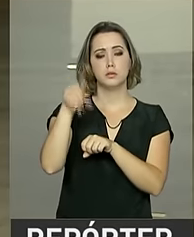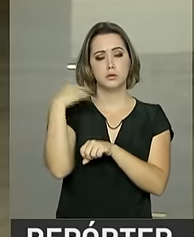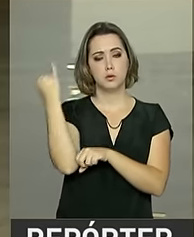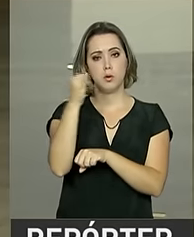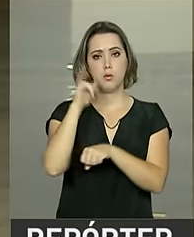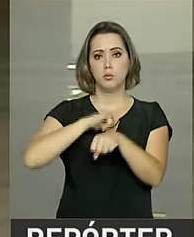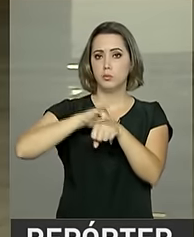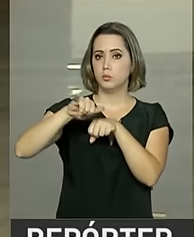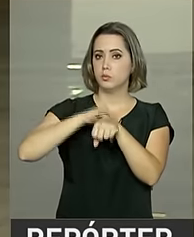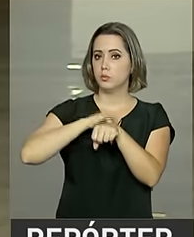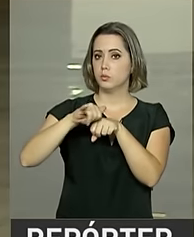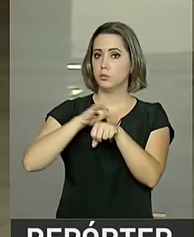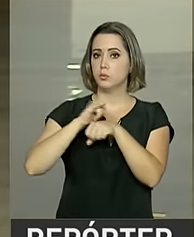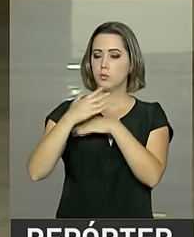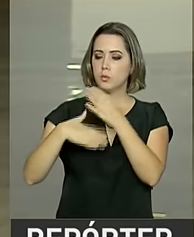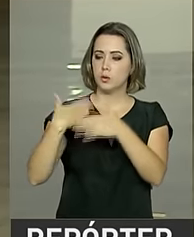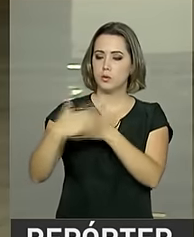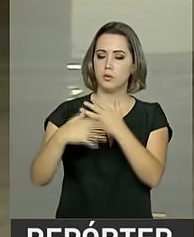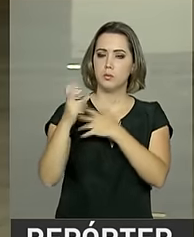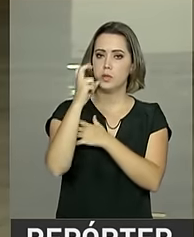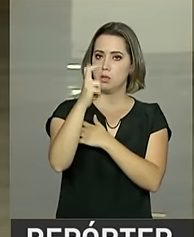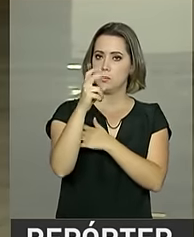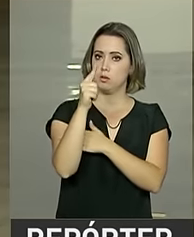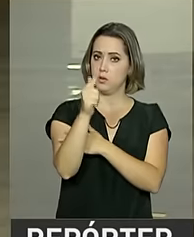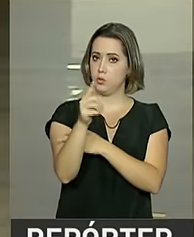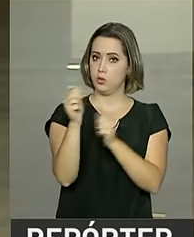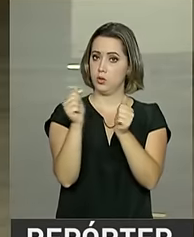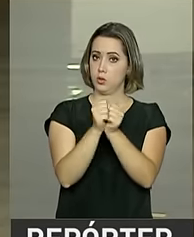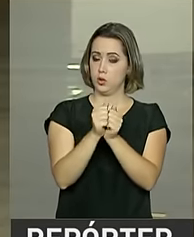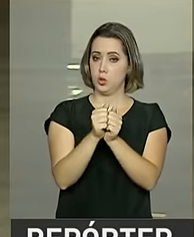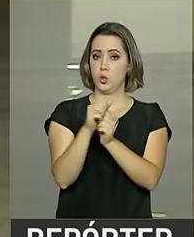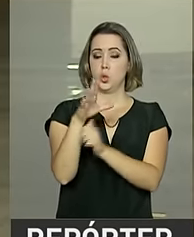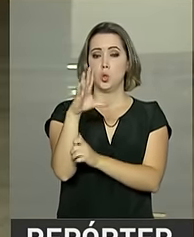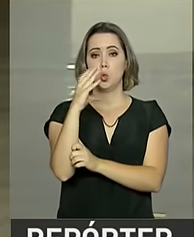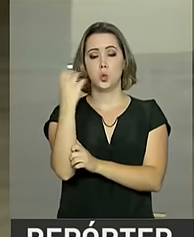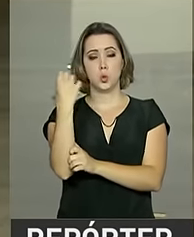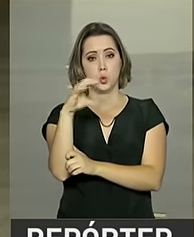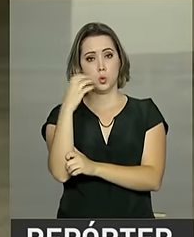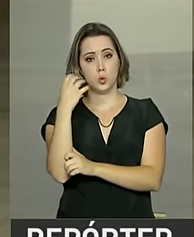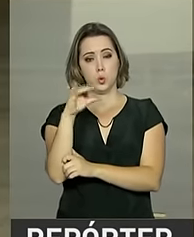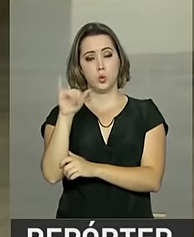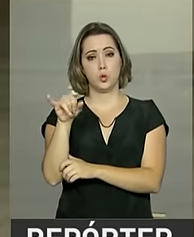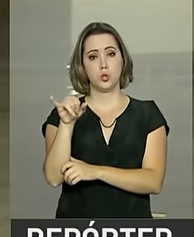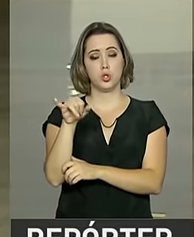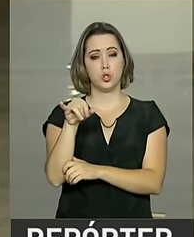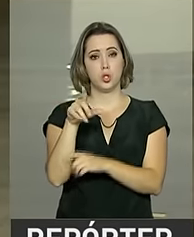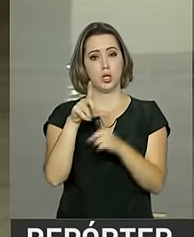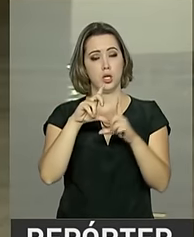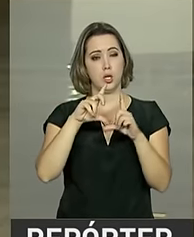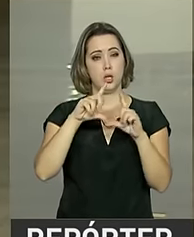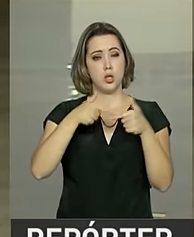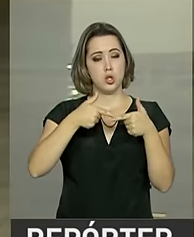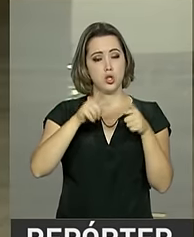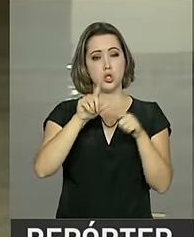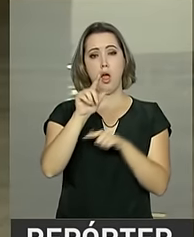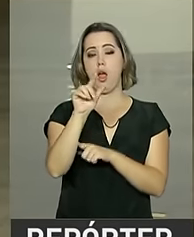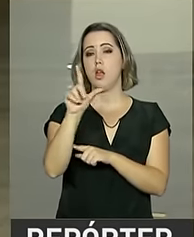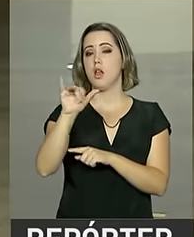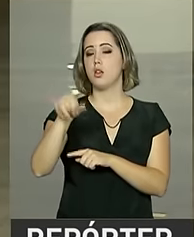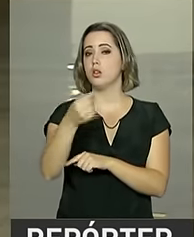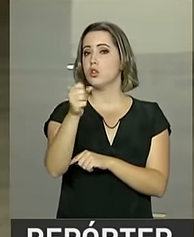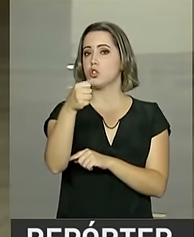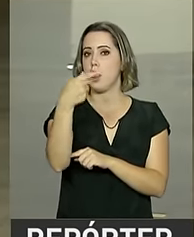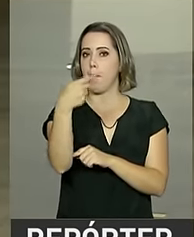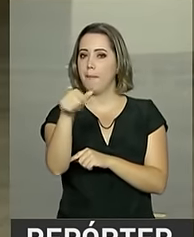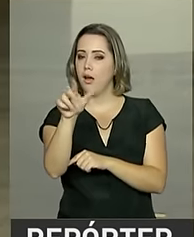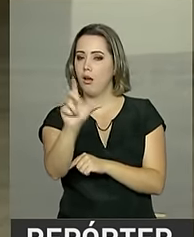da tecnologia 5g ao lado da China Japão e Coreia do Sul o segundo memorando Roberto foi firmado entre